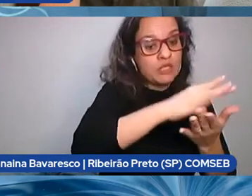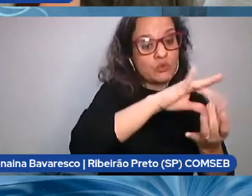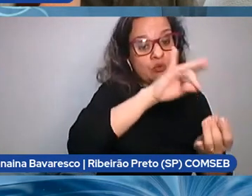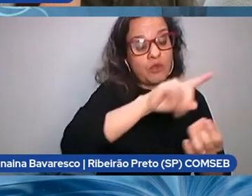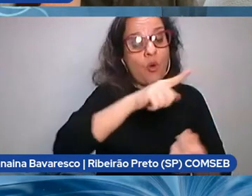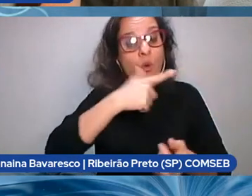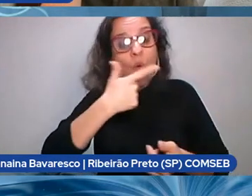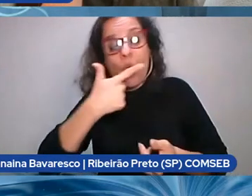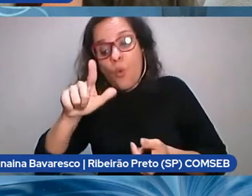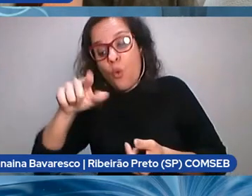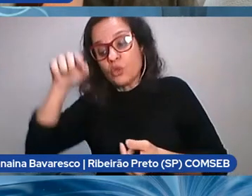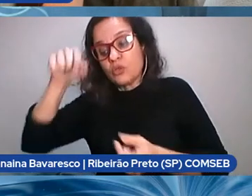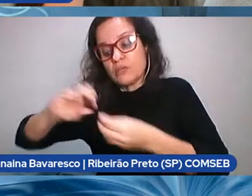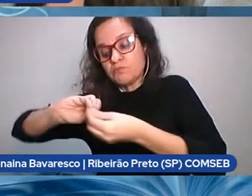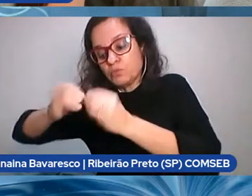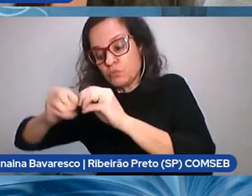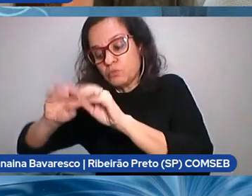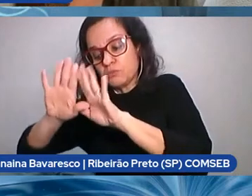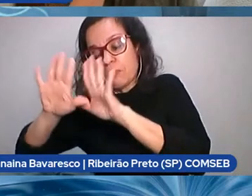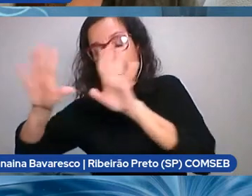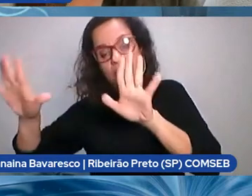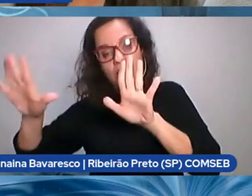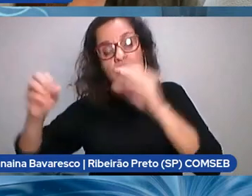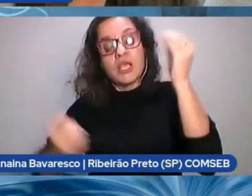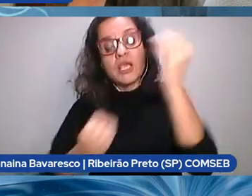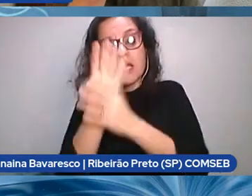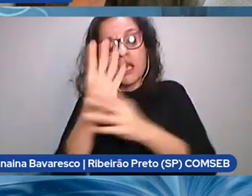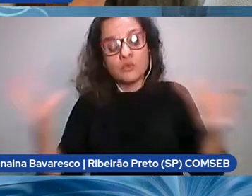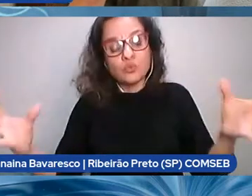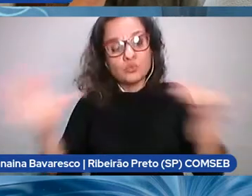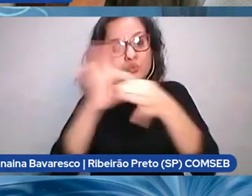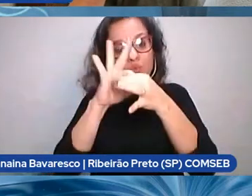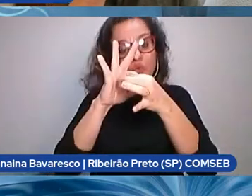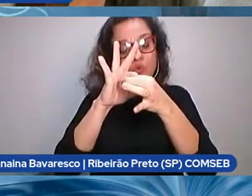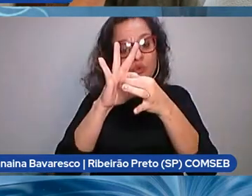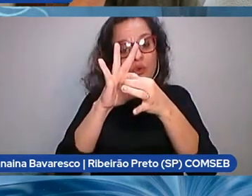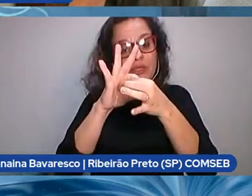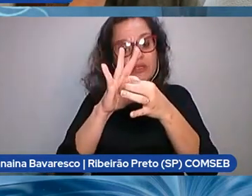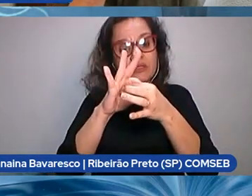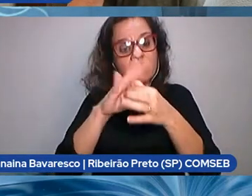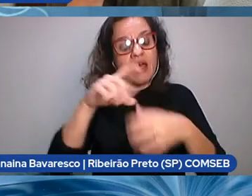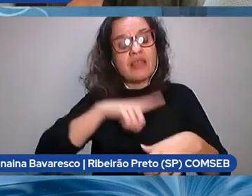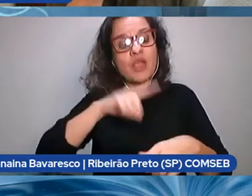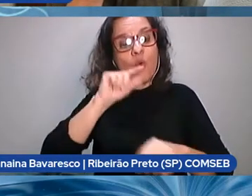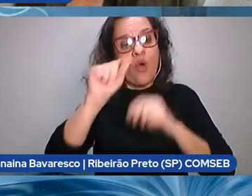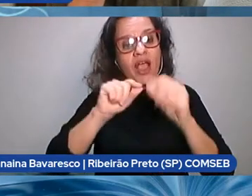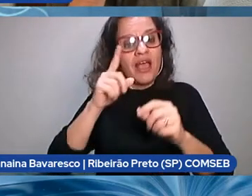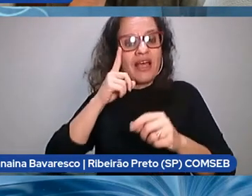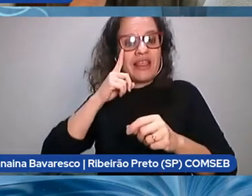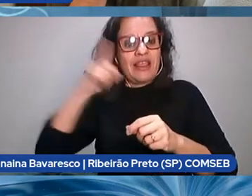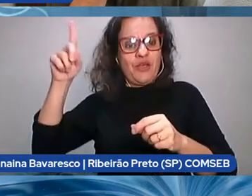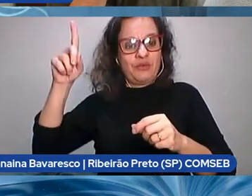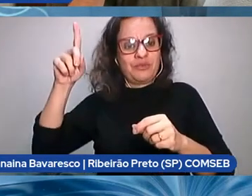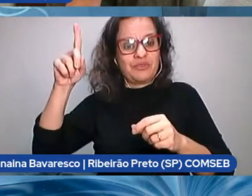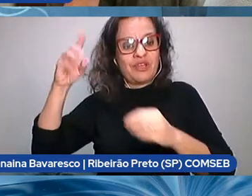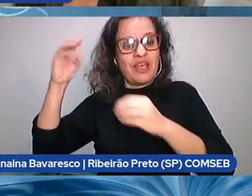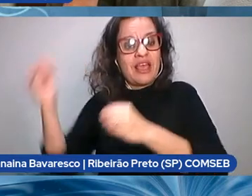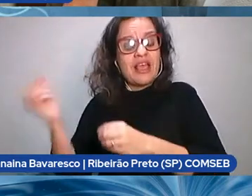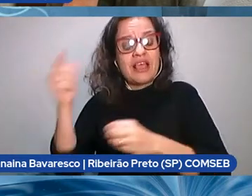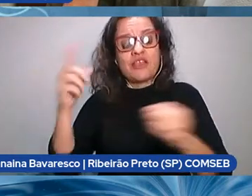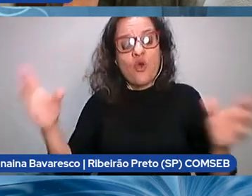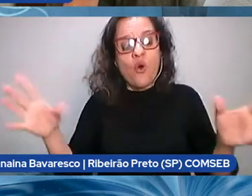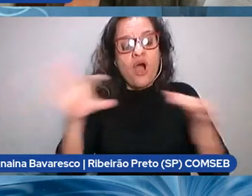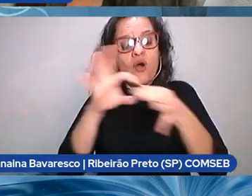coisa é o princípio material. E criando os dois, nós temos Deus, que deu a esses dois princípios aí